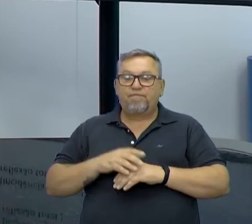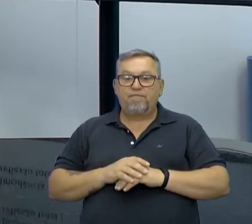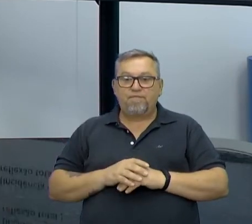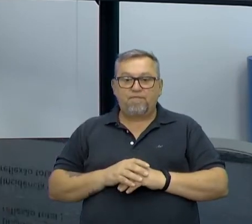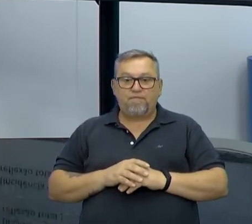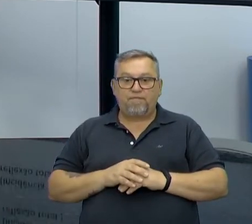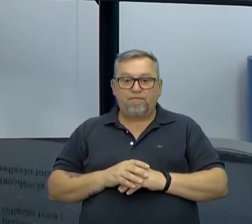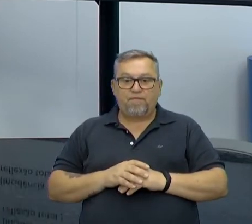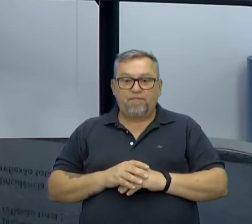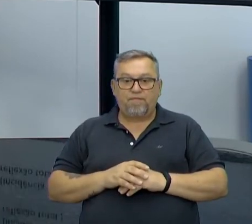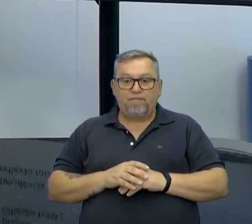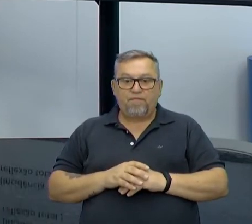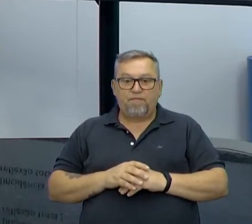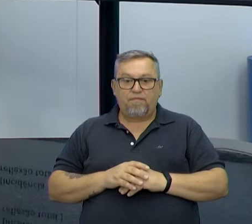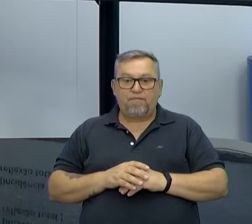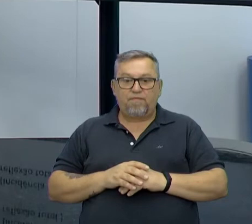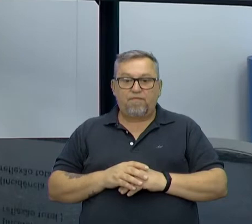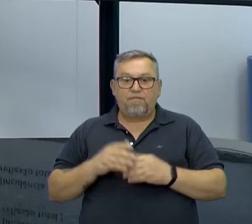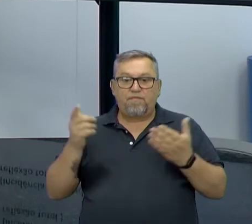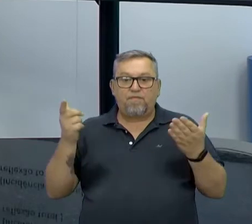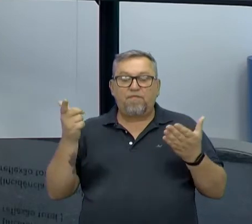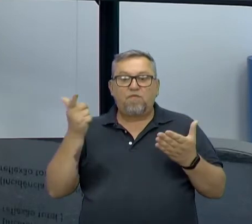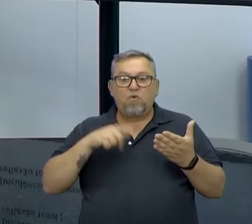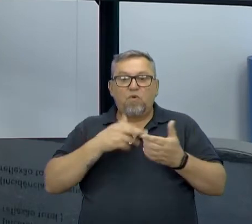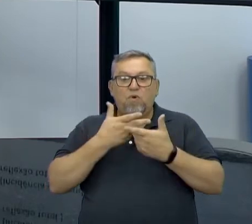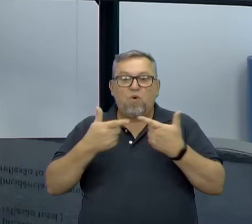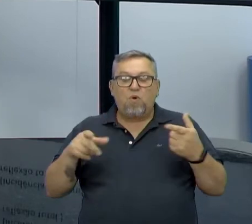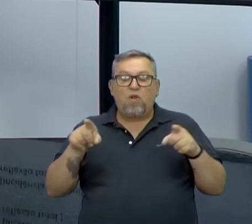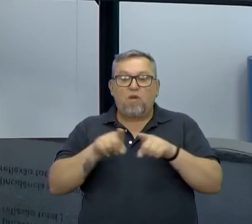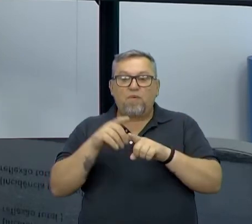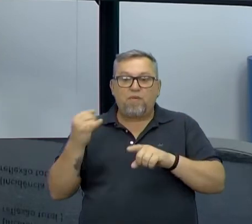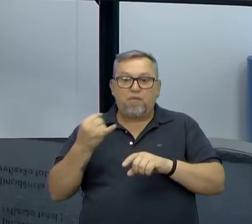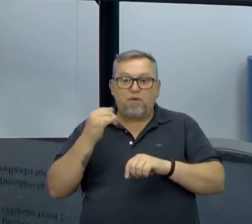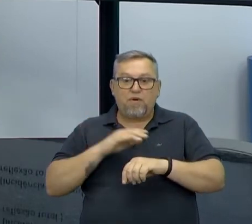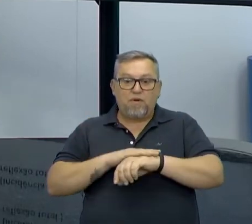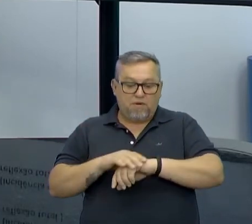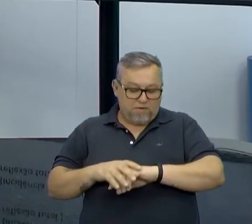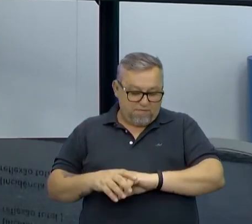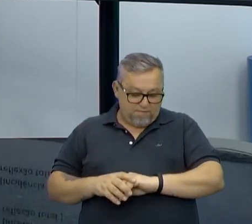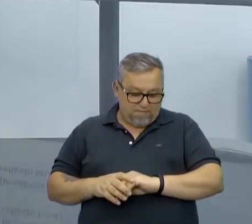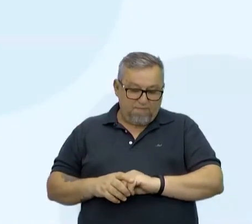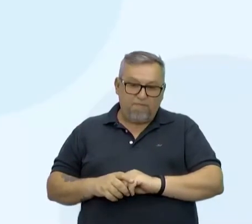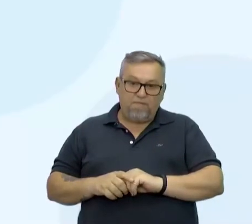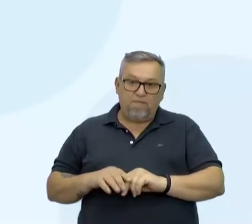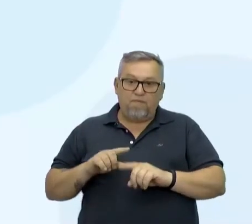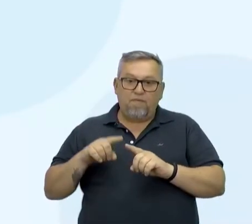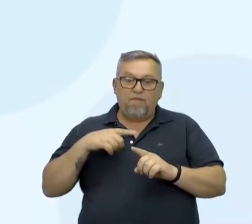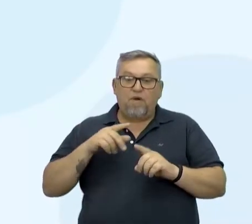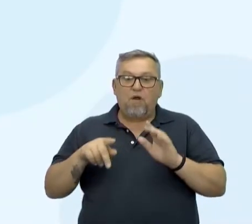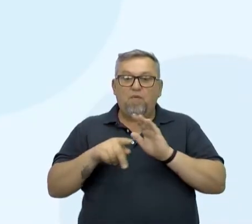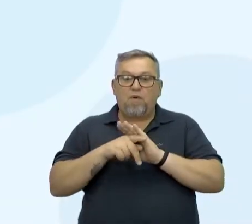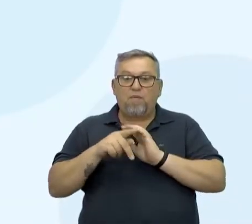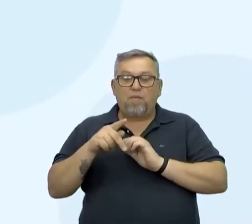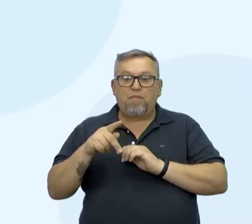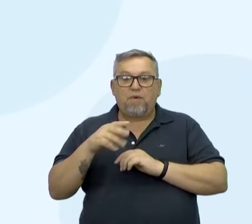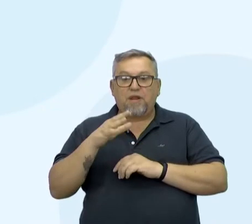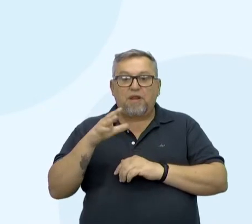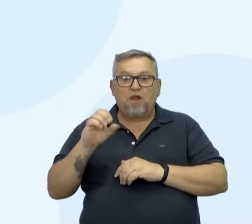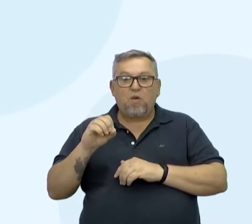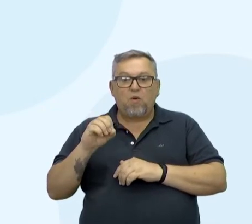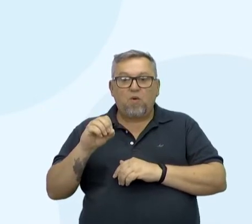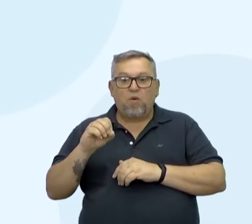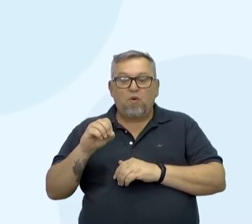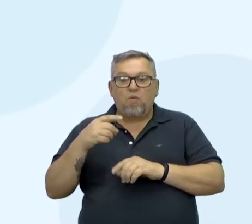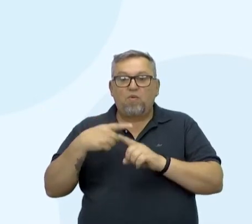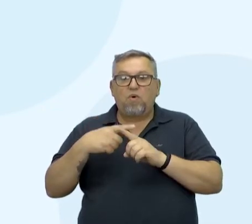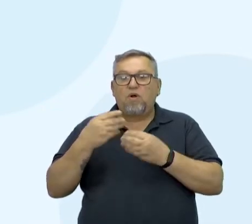radiação com tudo. E outra questão importante, que não pode esquecer, Gibalina, é a pressão de radiação. Por quê?